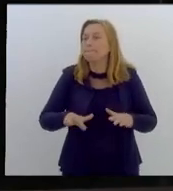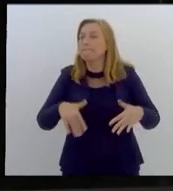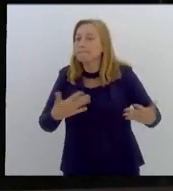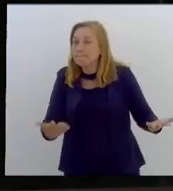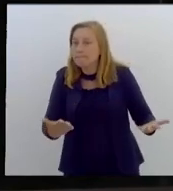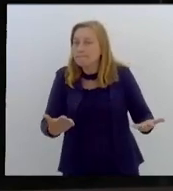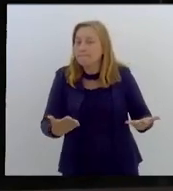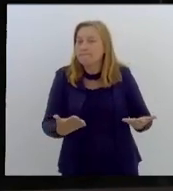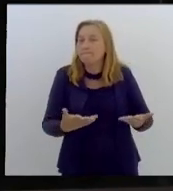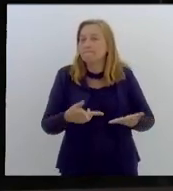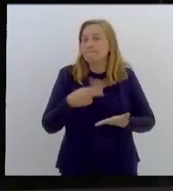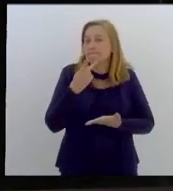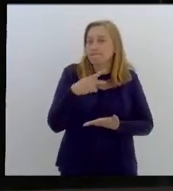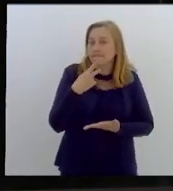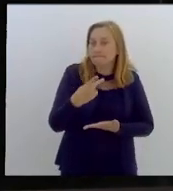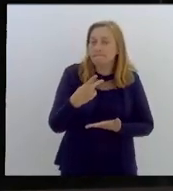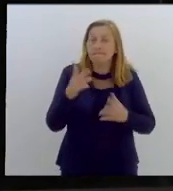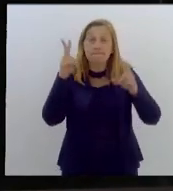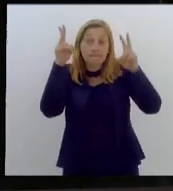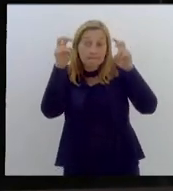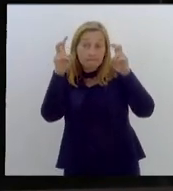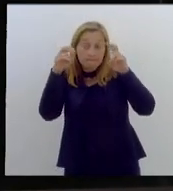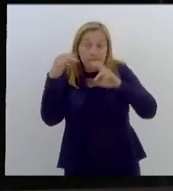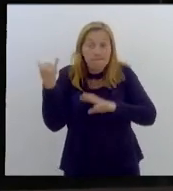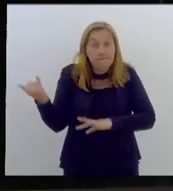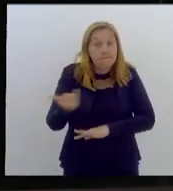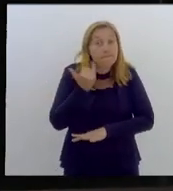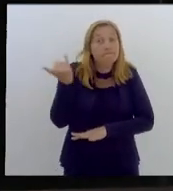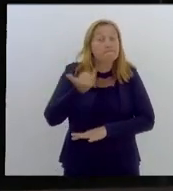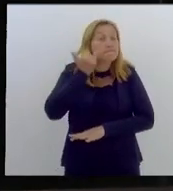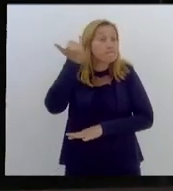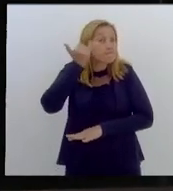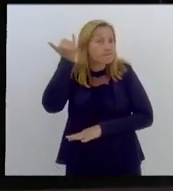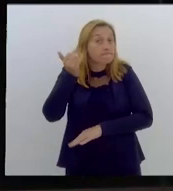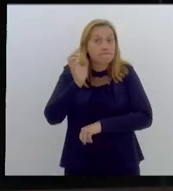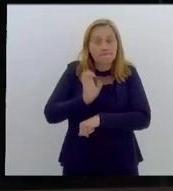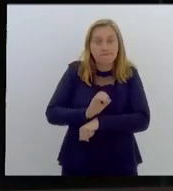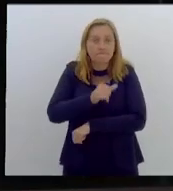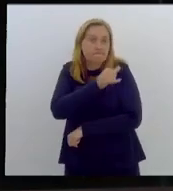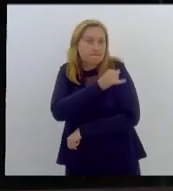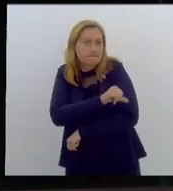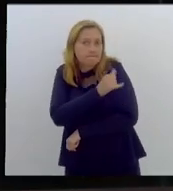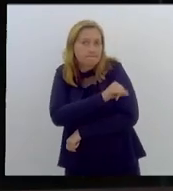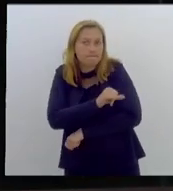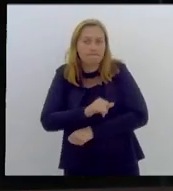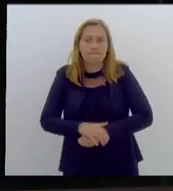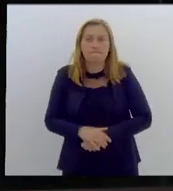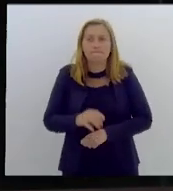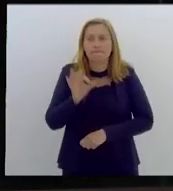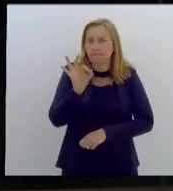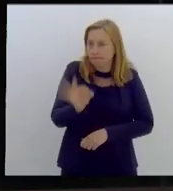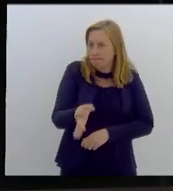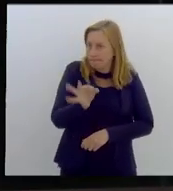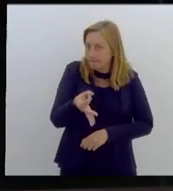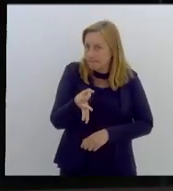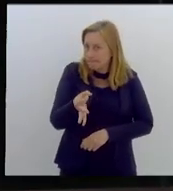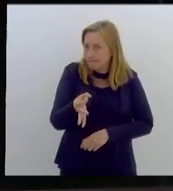está tratando de um tema tão importante para o Estado do Rio de Janeiro, que é